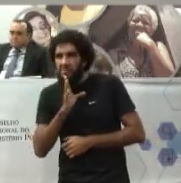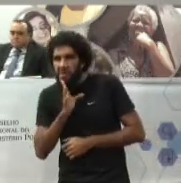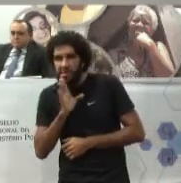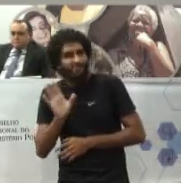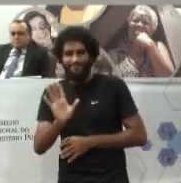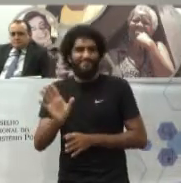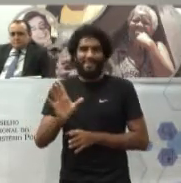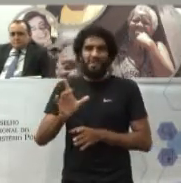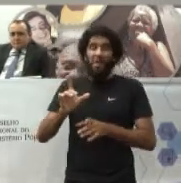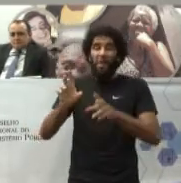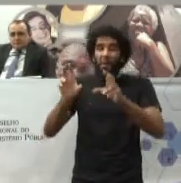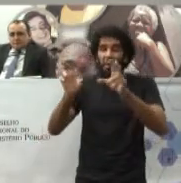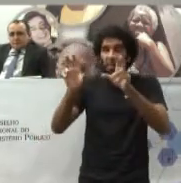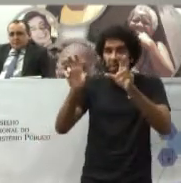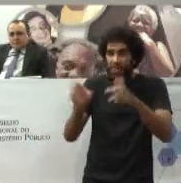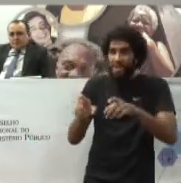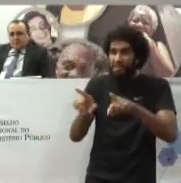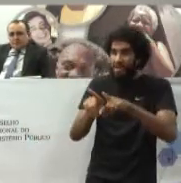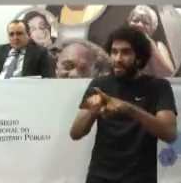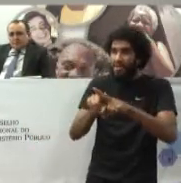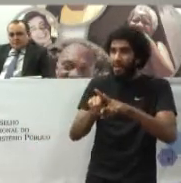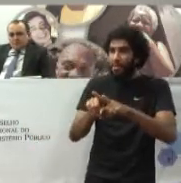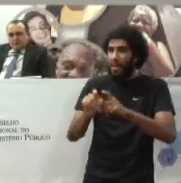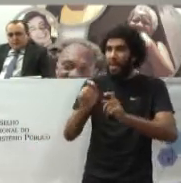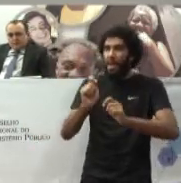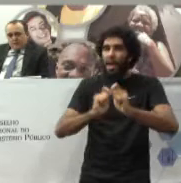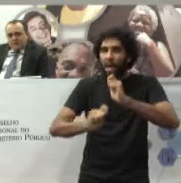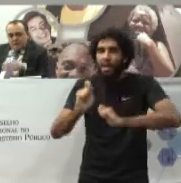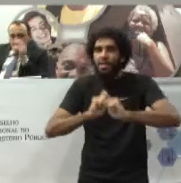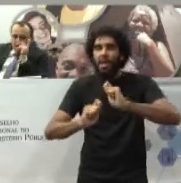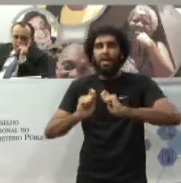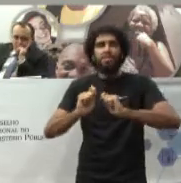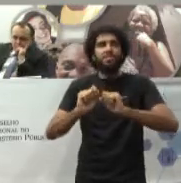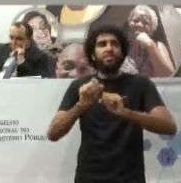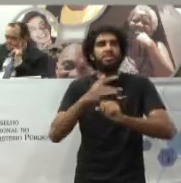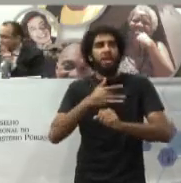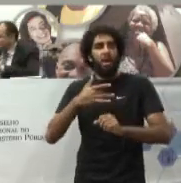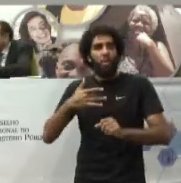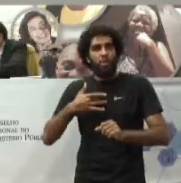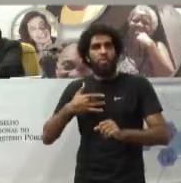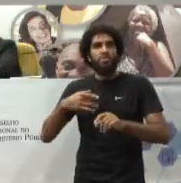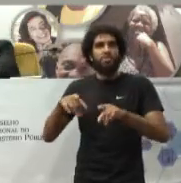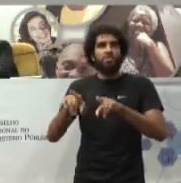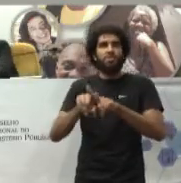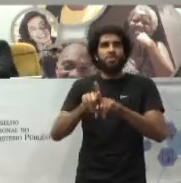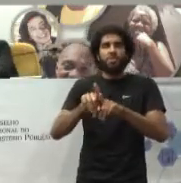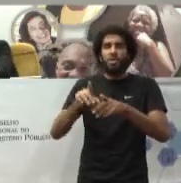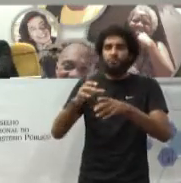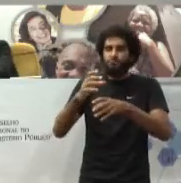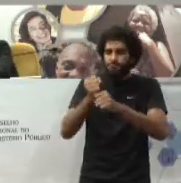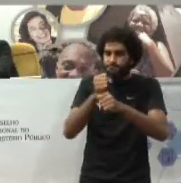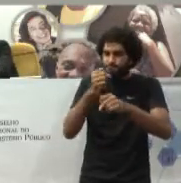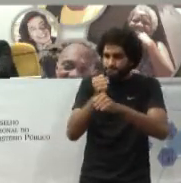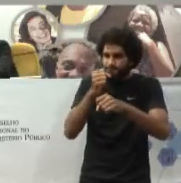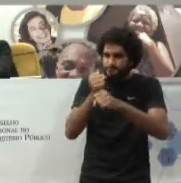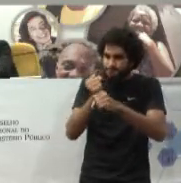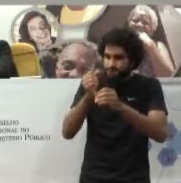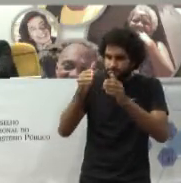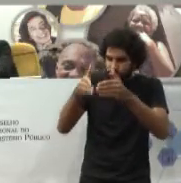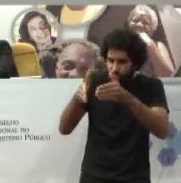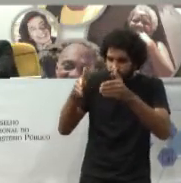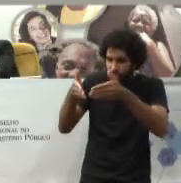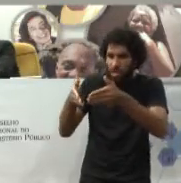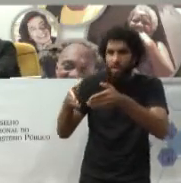o tema da atividade econômica saúde aonde as relações dessa atividade sempre foram